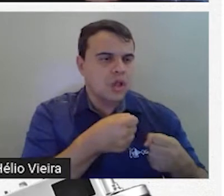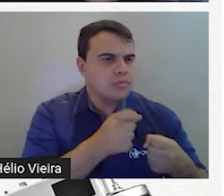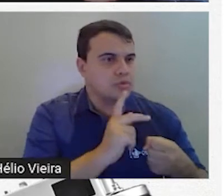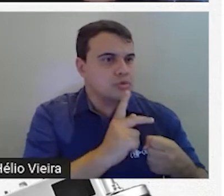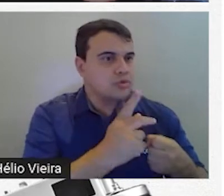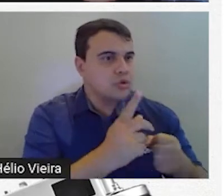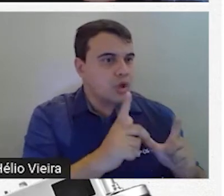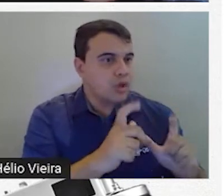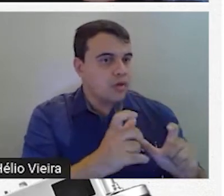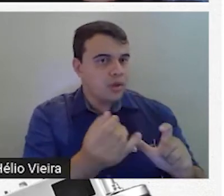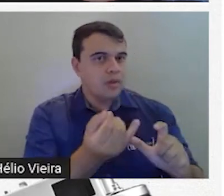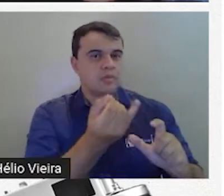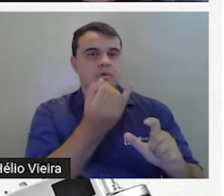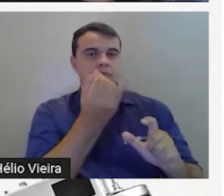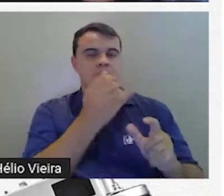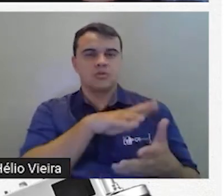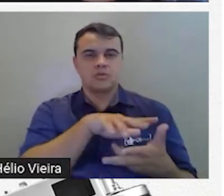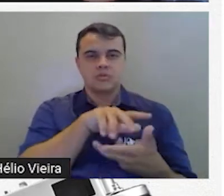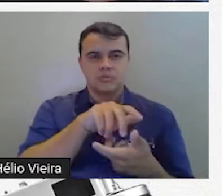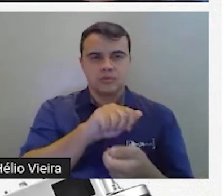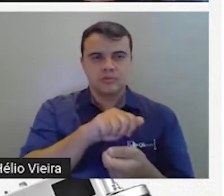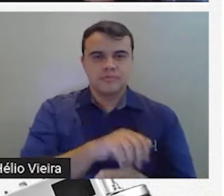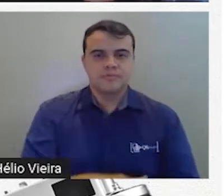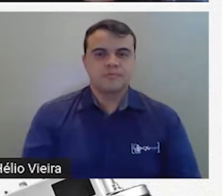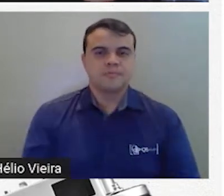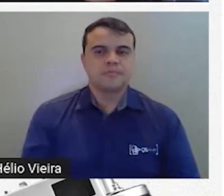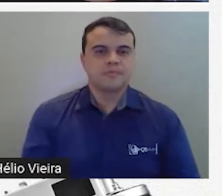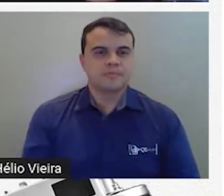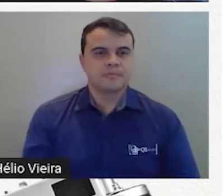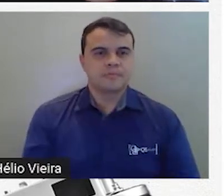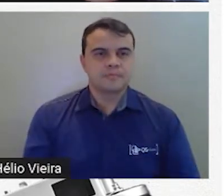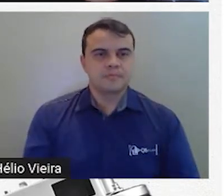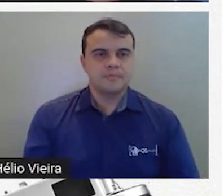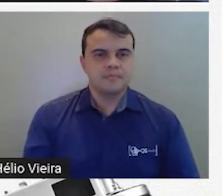históricos importantes no mundo, né?